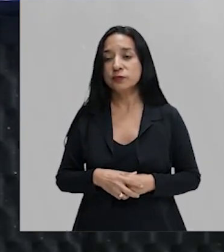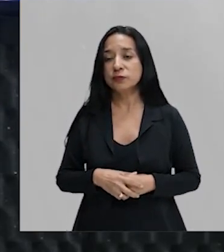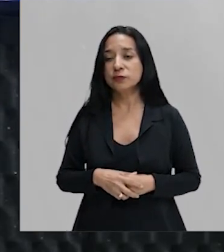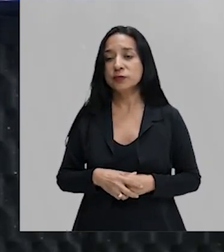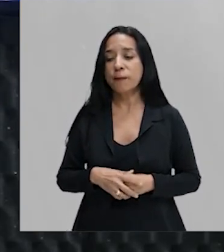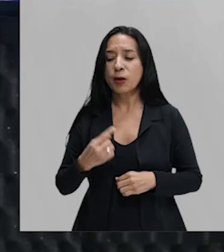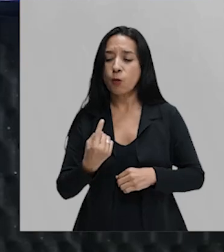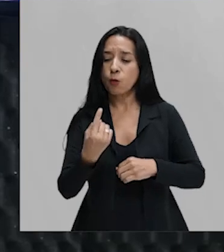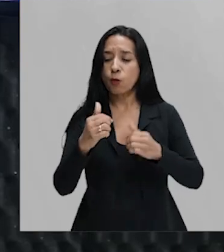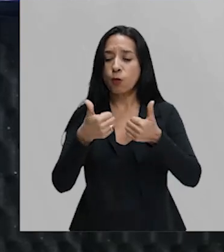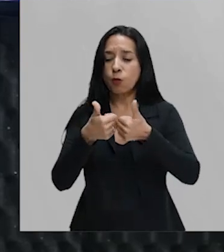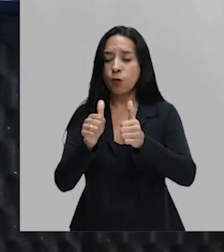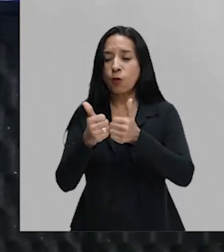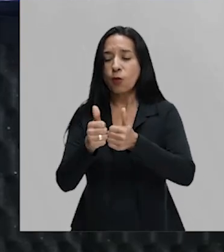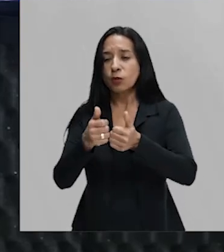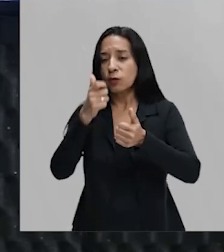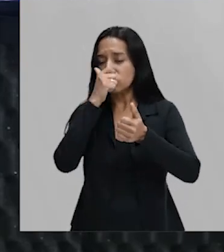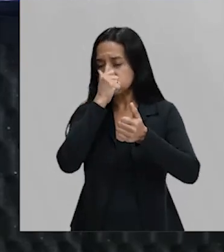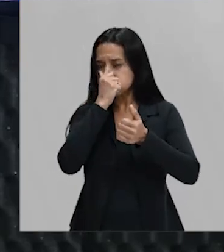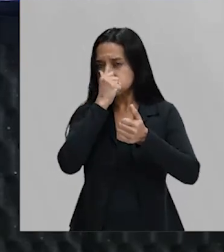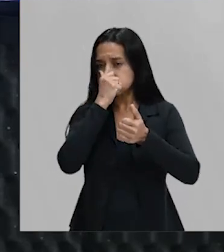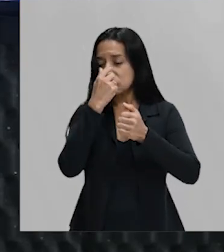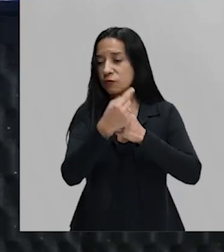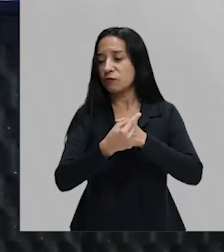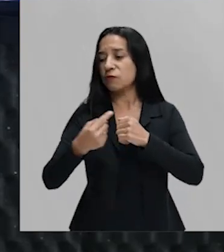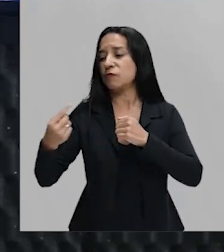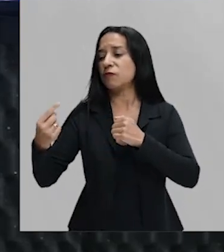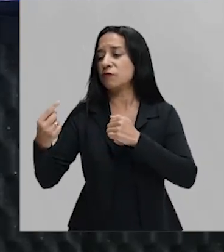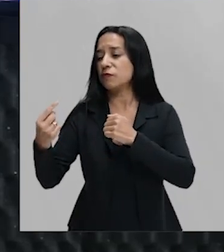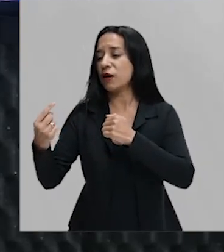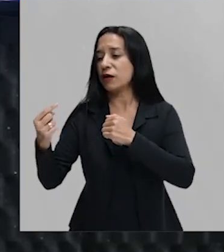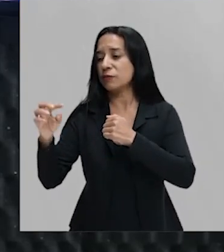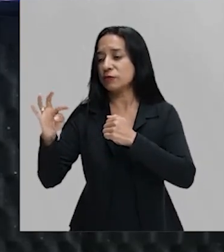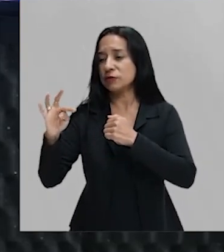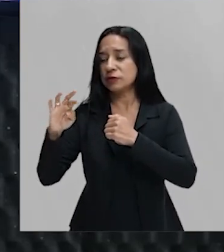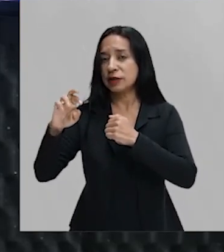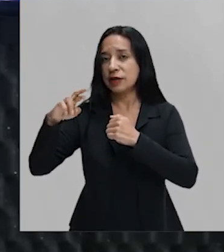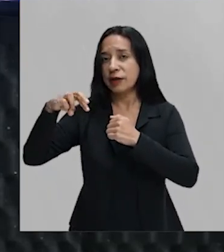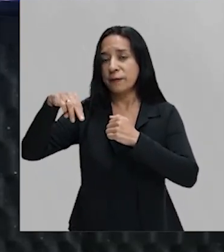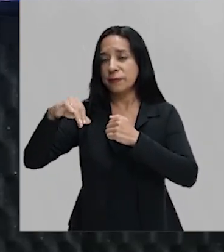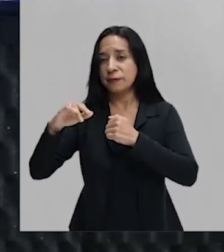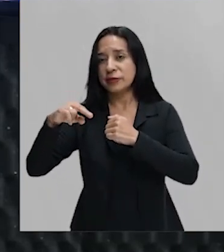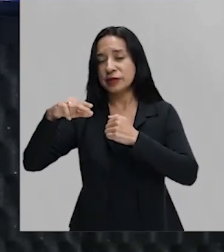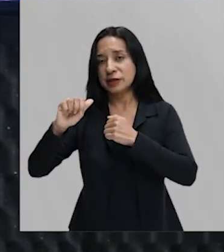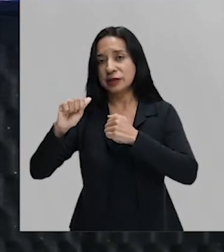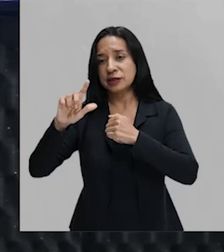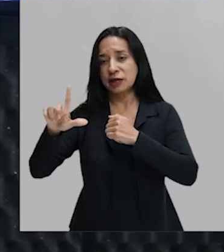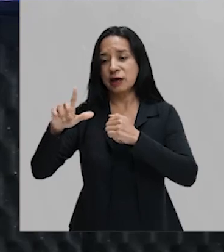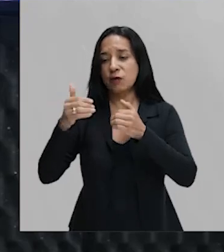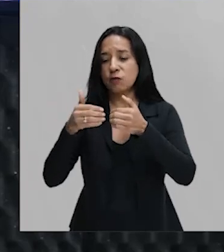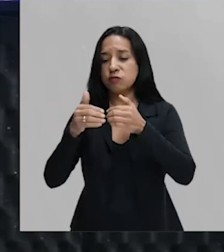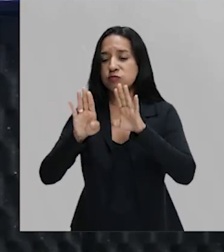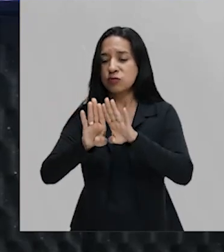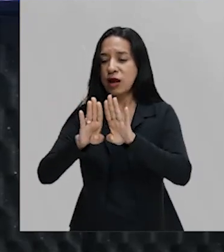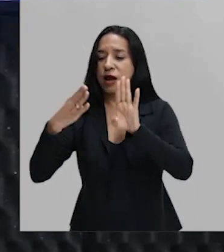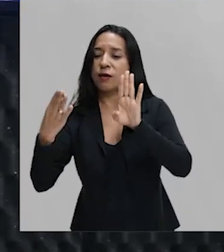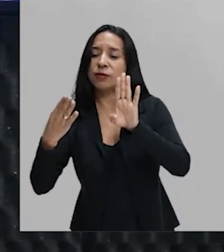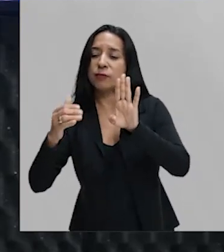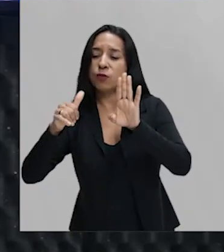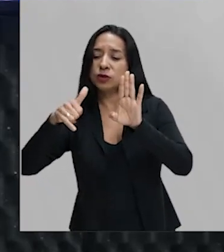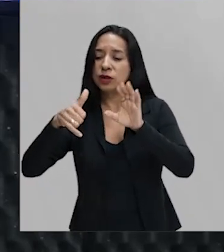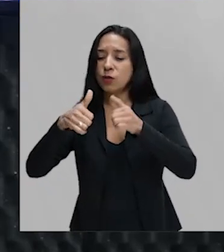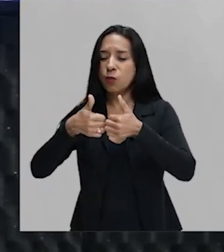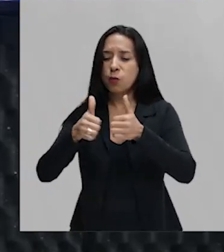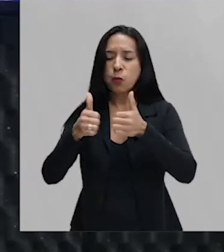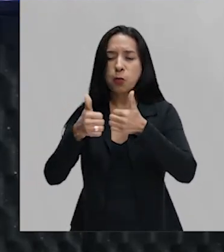ônibus lotado? Você vai lá para o terminal e aí, na hora que abre aquela porta, o ônibus tá vazio,